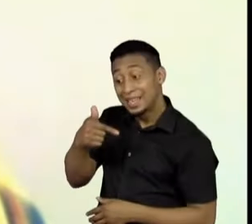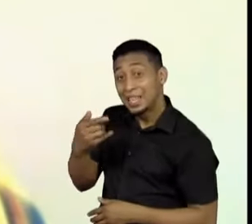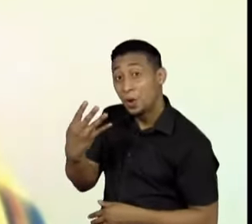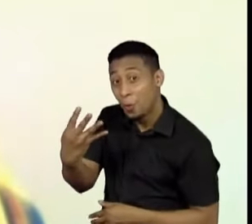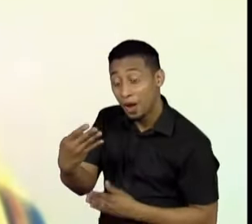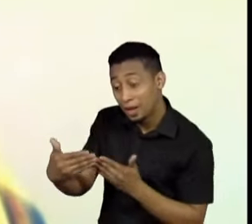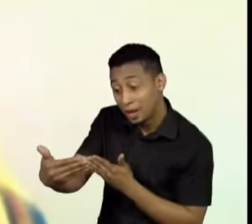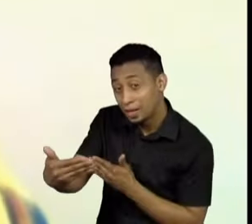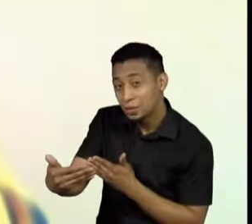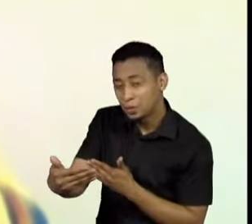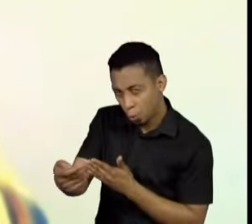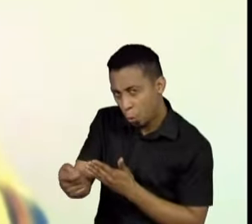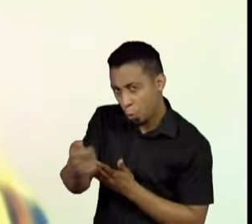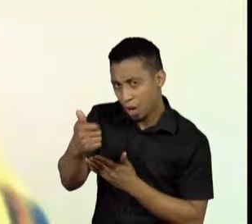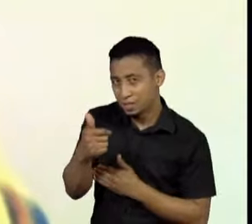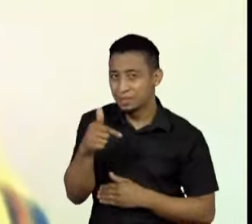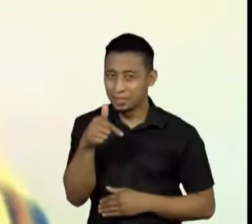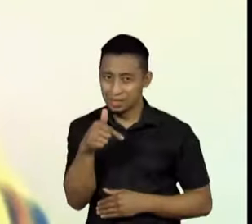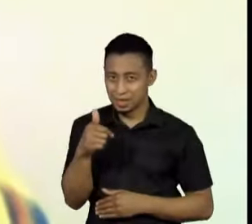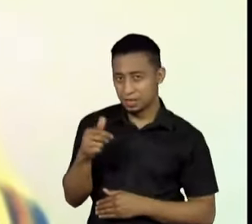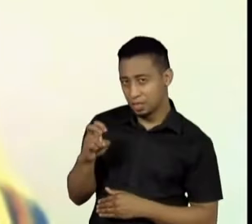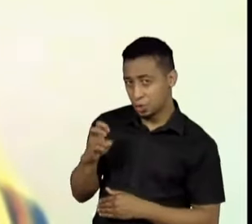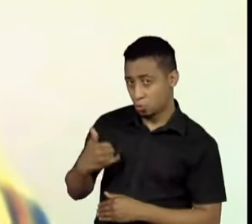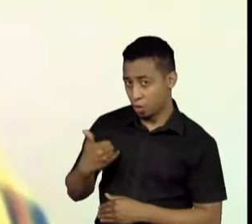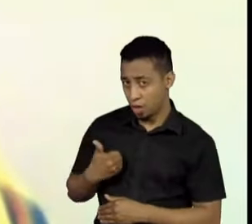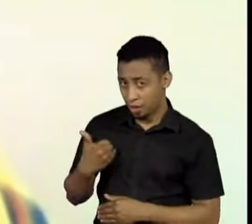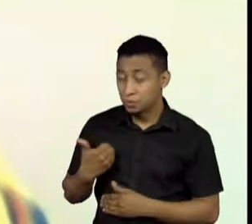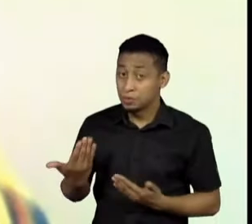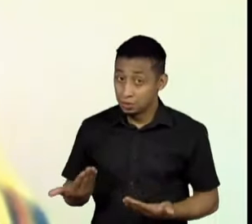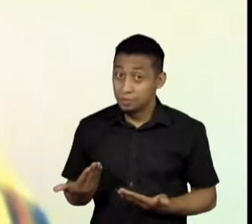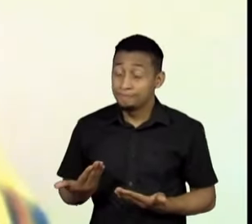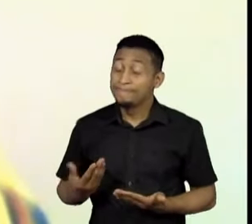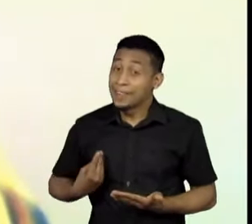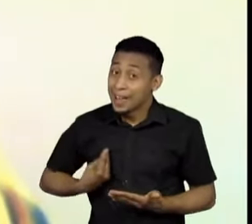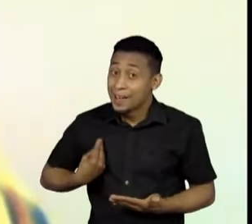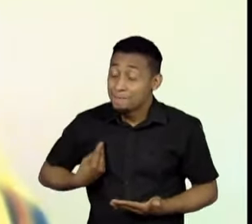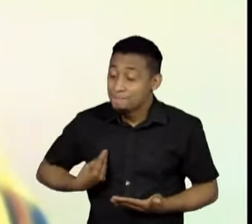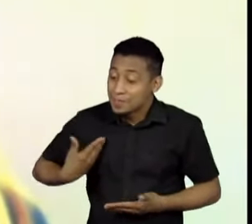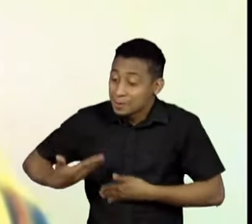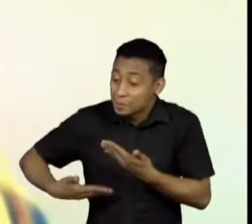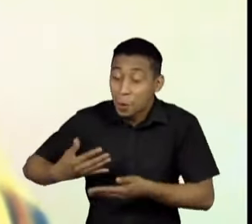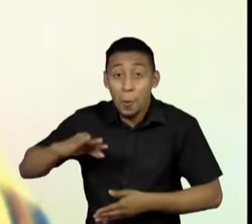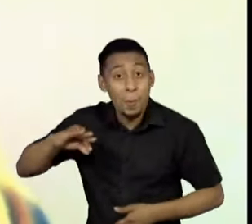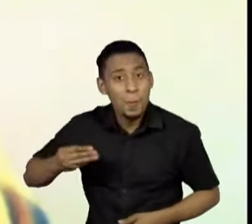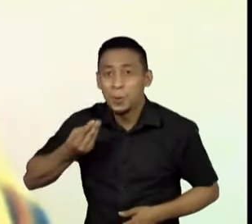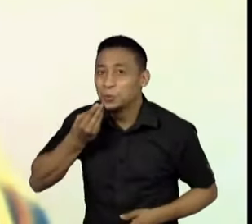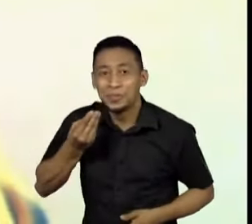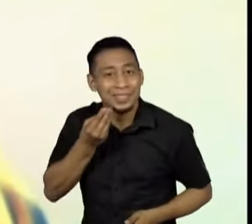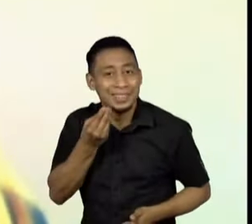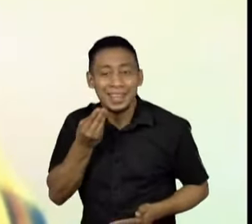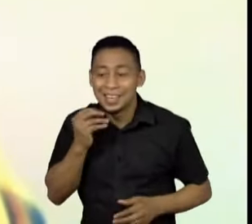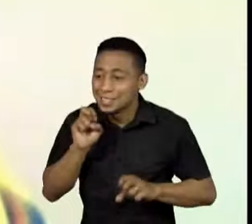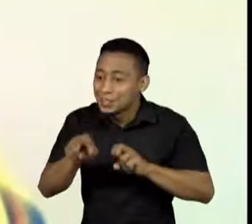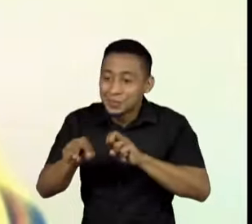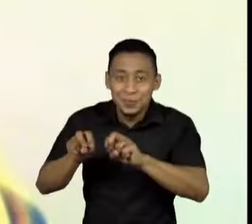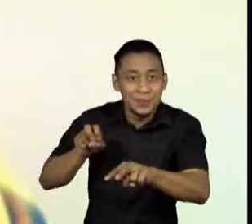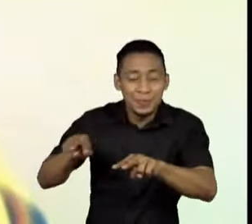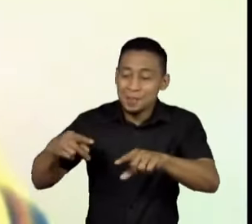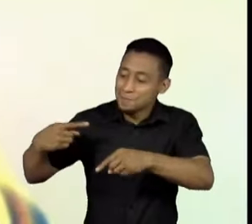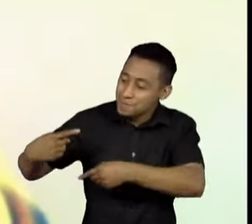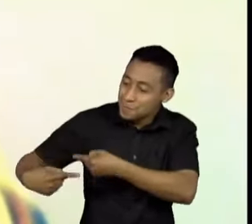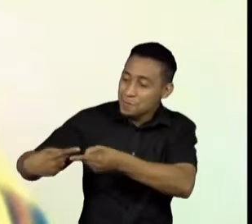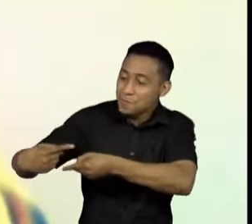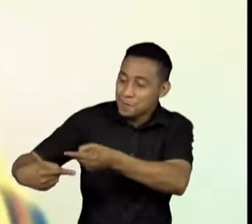completar 75, a vida está me dando a oportunidade de ver os frutos dos